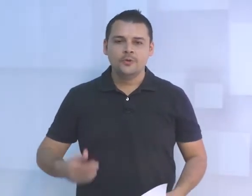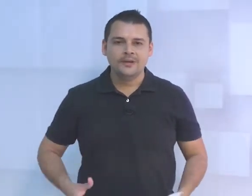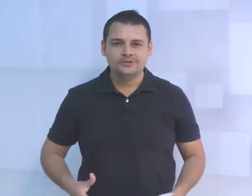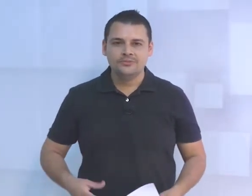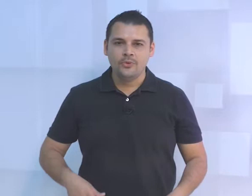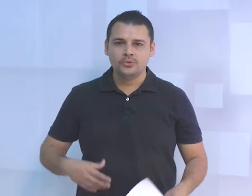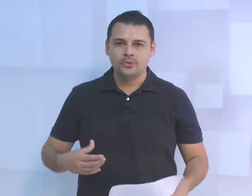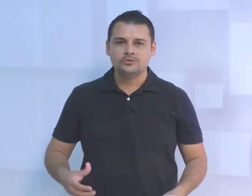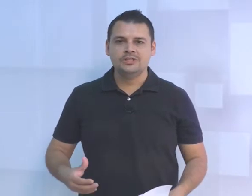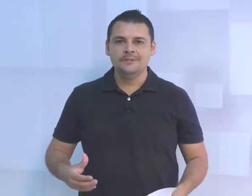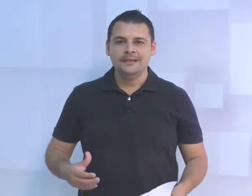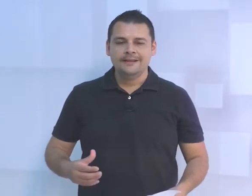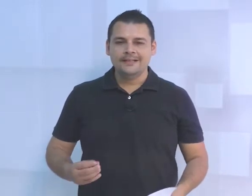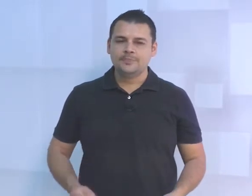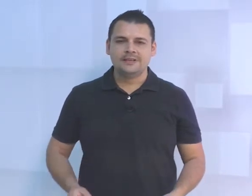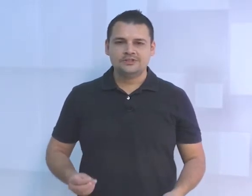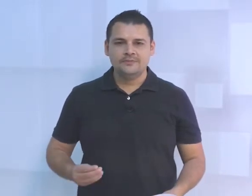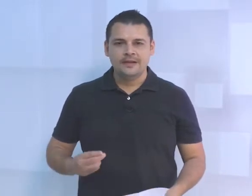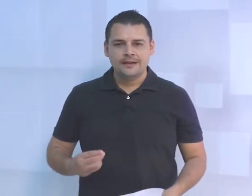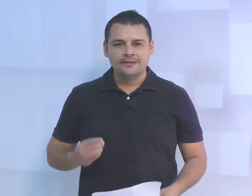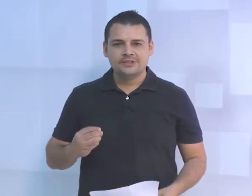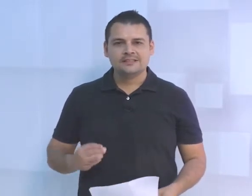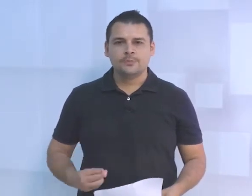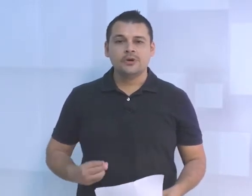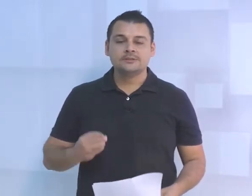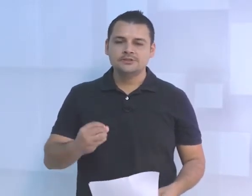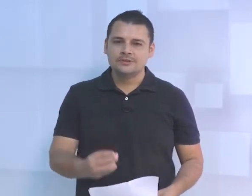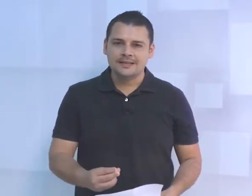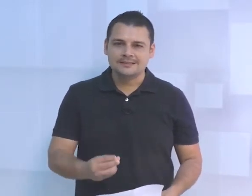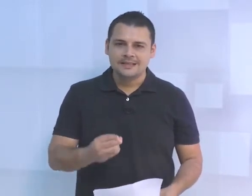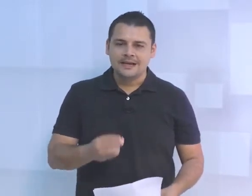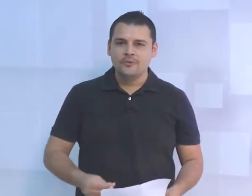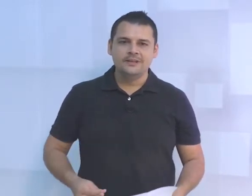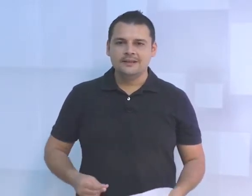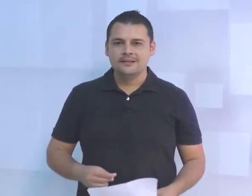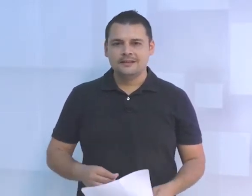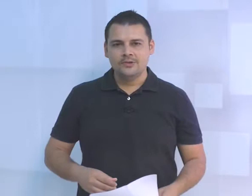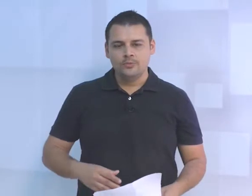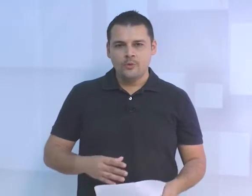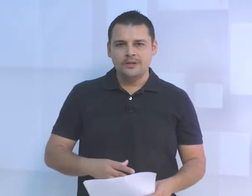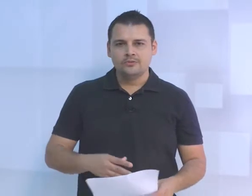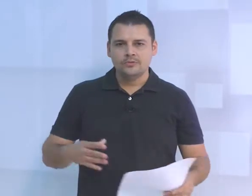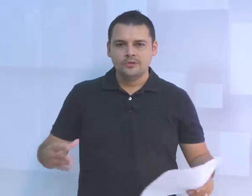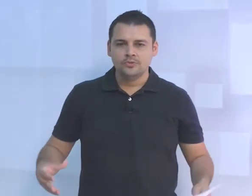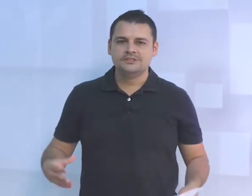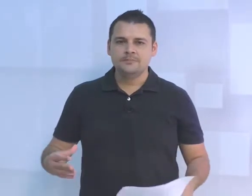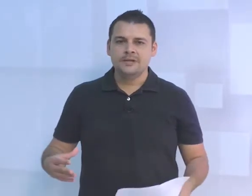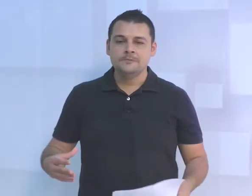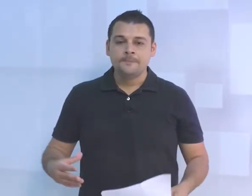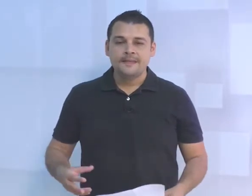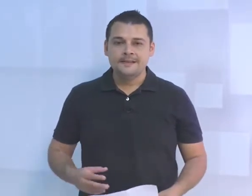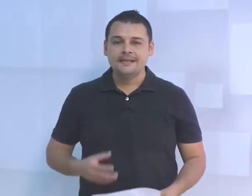finalmente voltou ao time ea expectativa é de que nas próximas rodadas alvinegra tem um aumento no